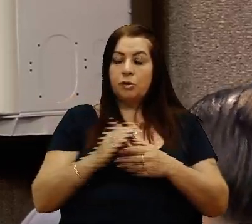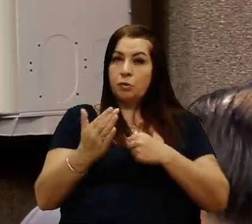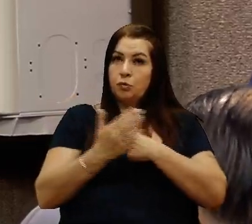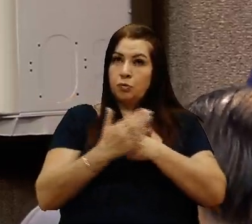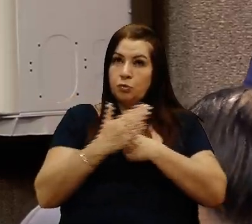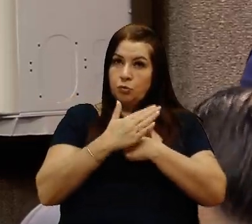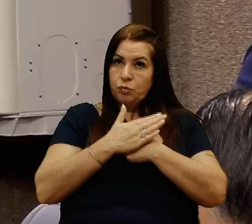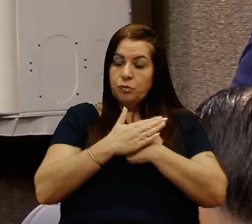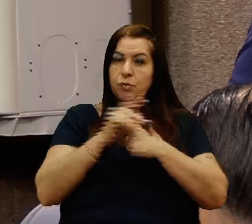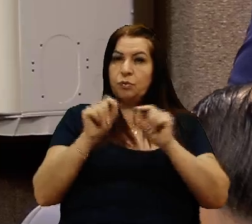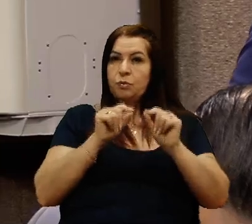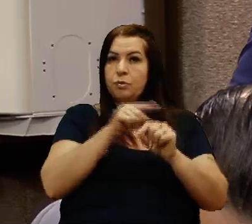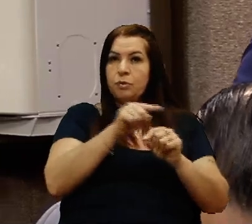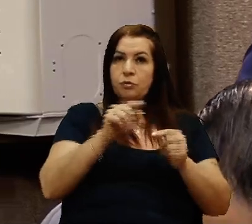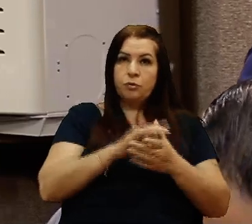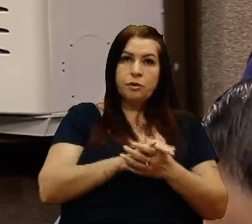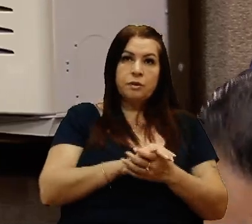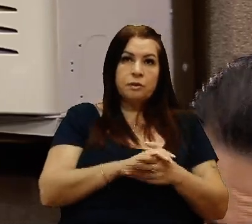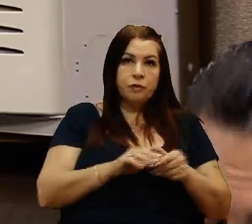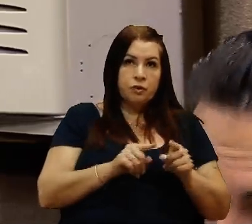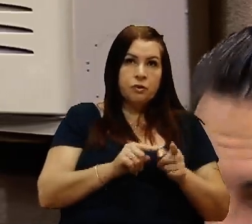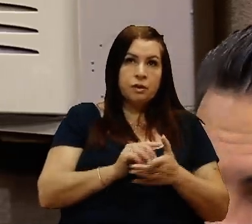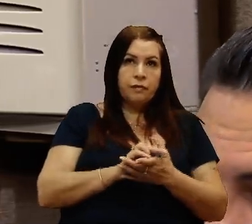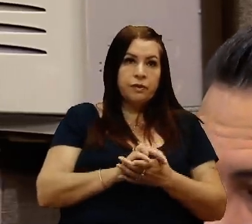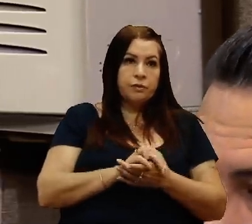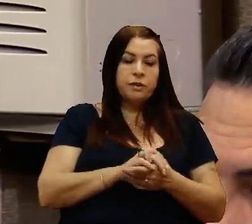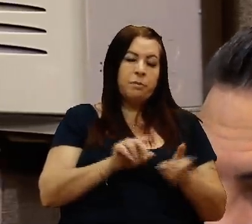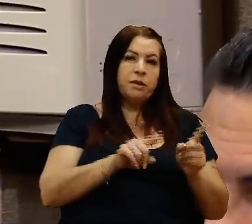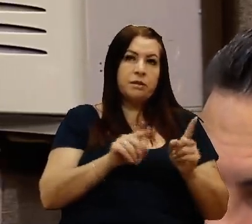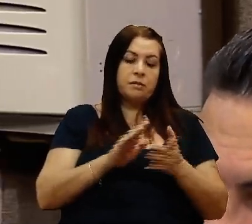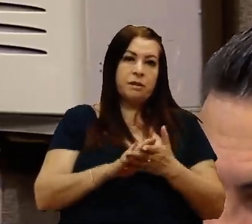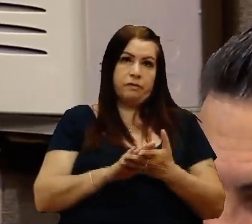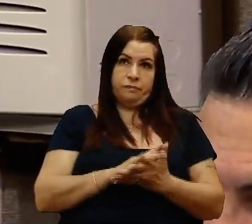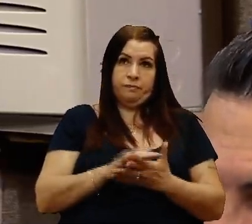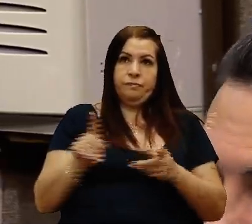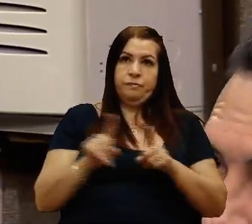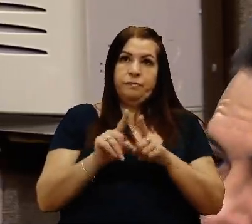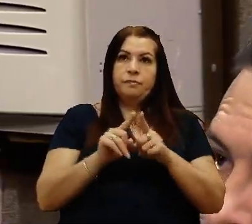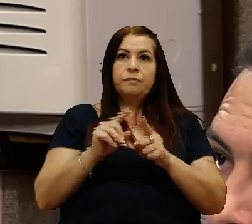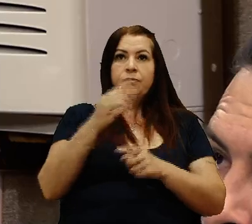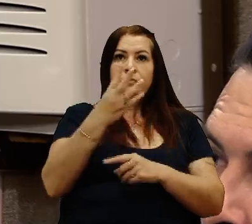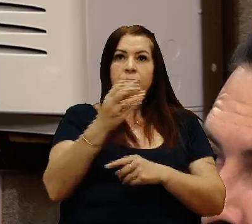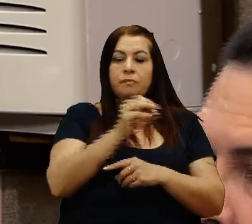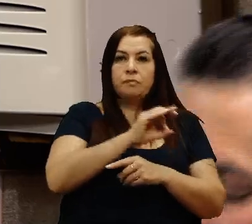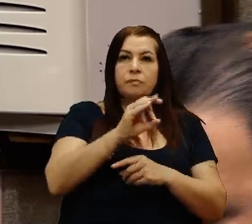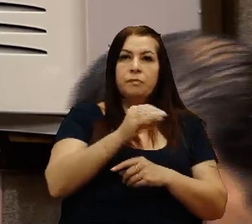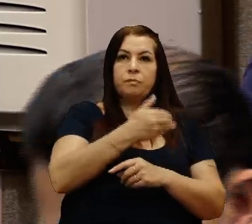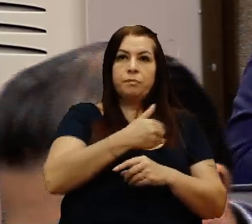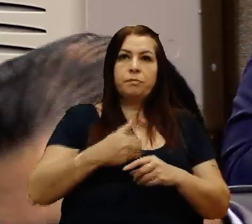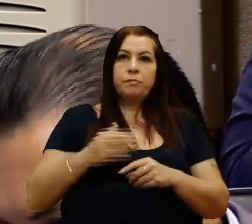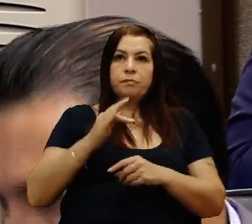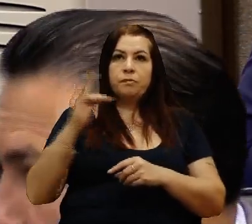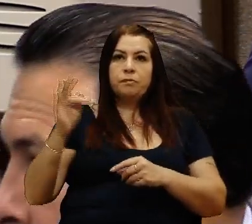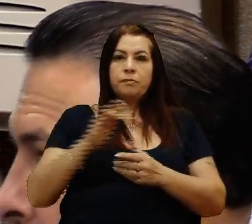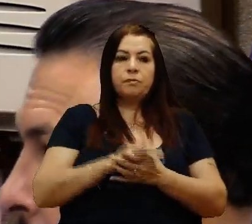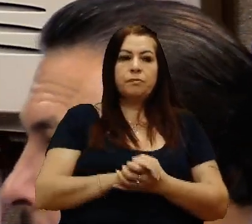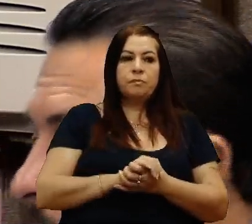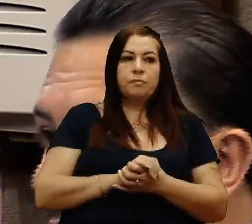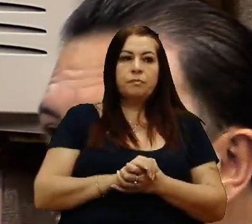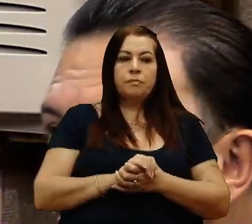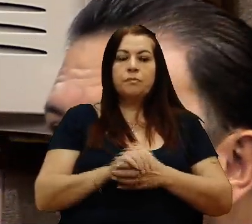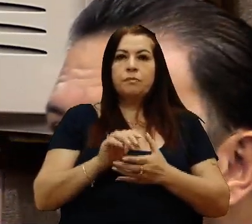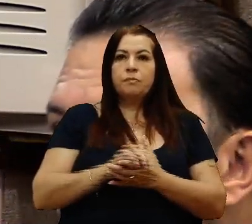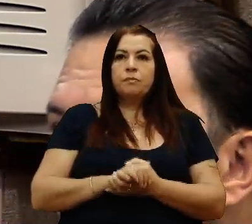questão da falta desse recurso dos 40% do governo federal. Eu acredito que tenha que haver